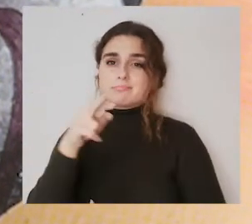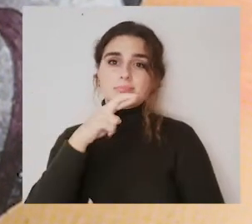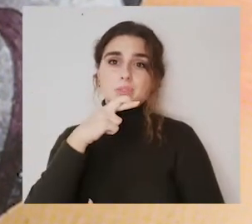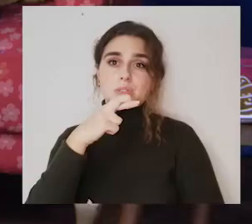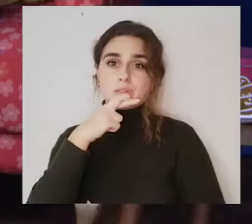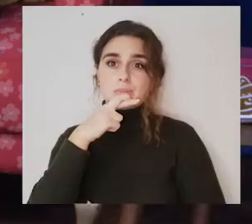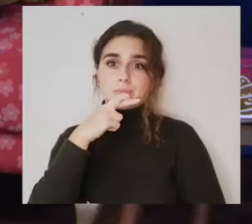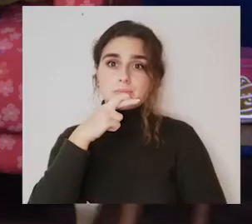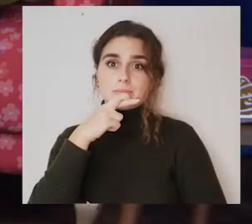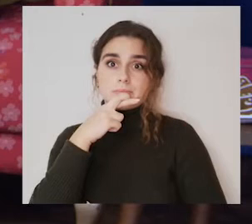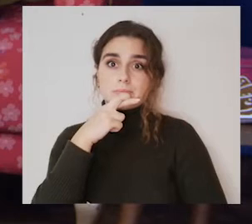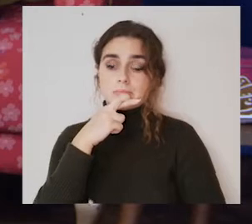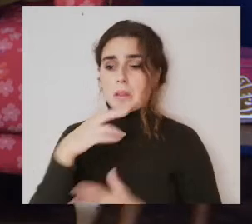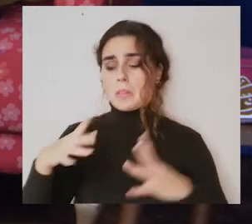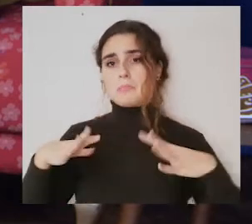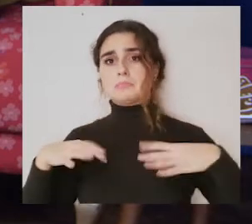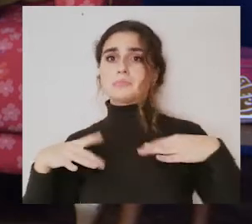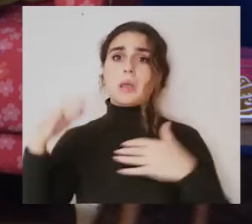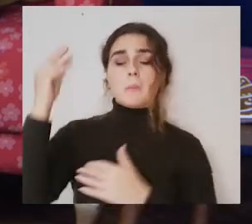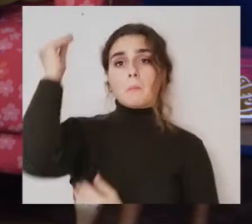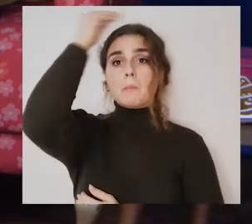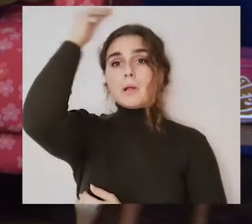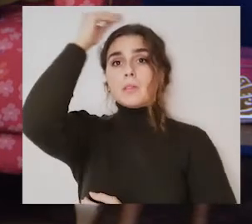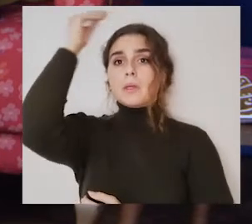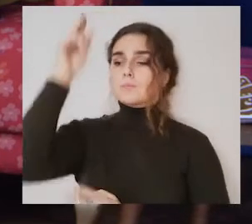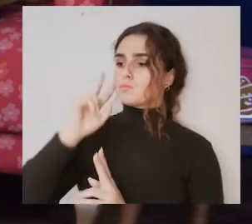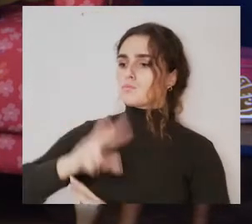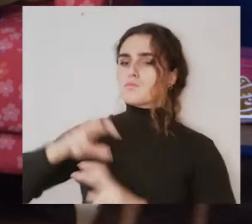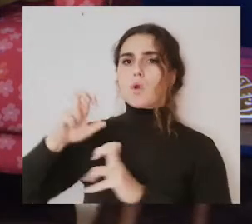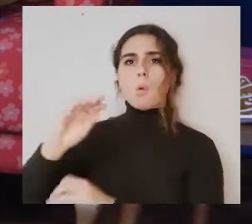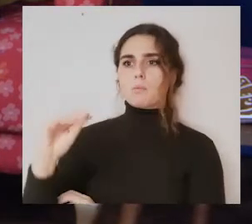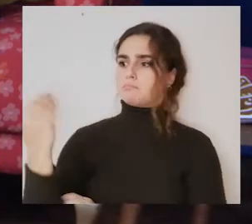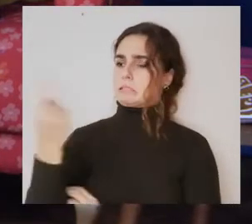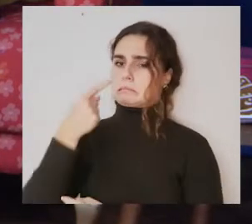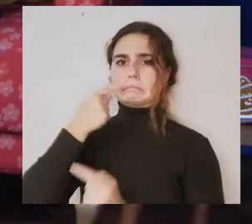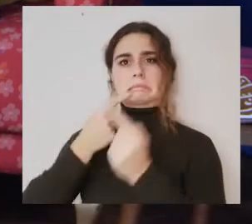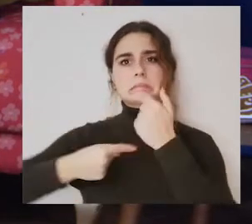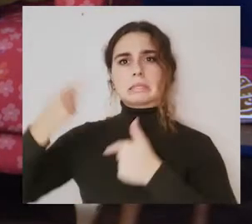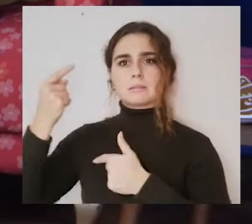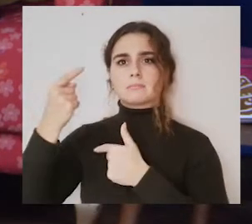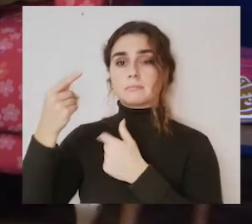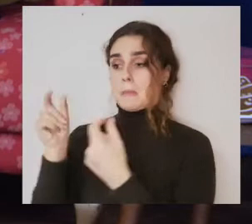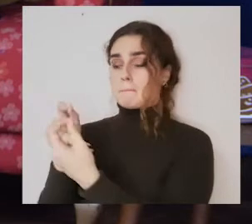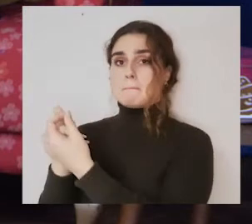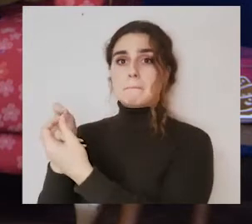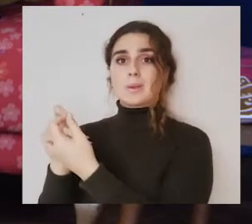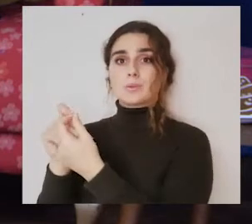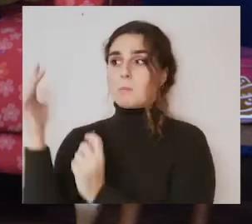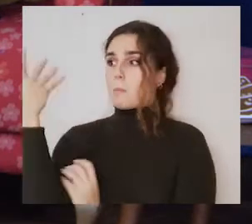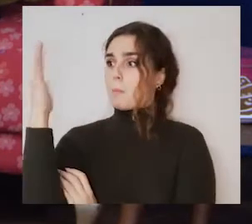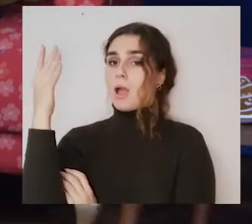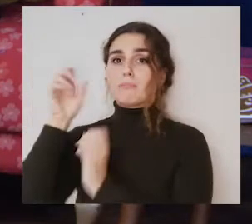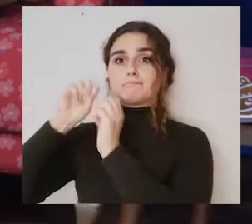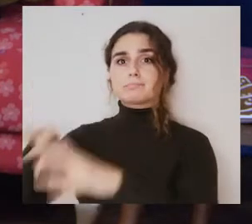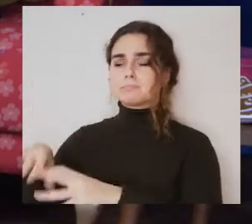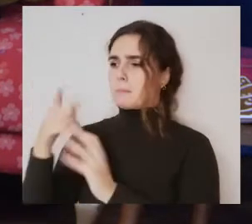triste. Ora, passando ele por uma aldeia, encontrou um objeto bastante estranho, junto a uma árvore abandonada, muito parecido